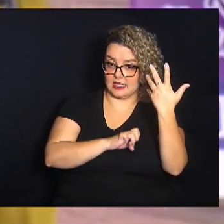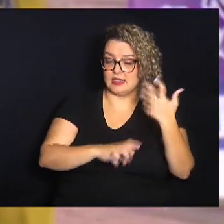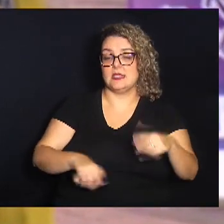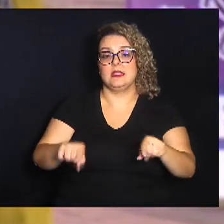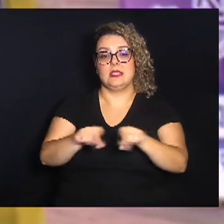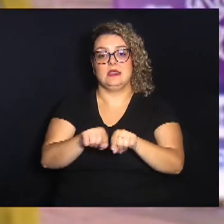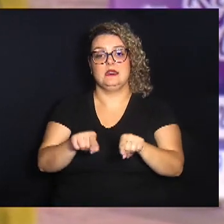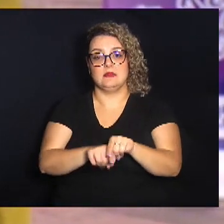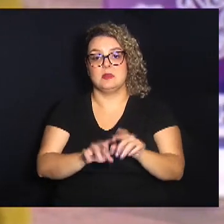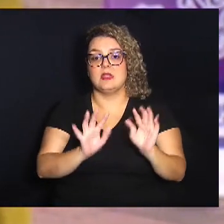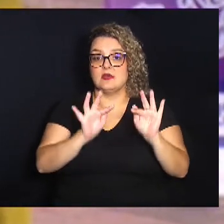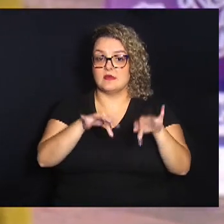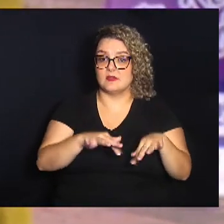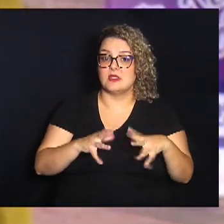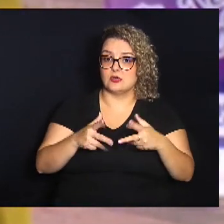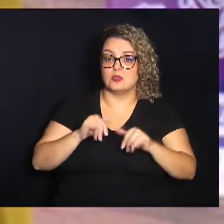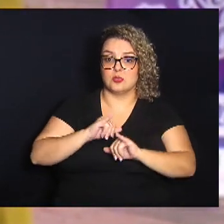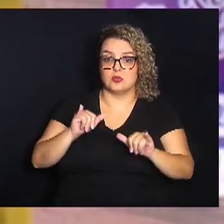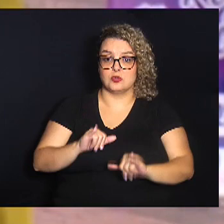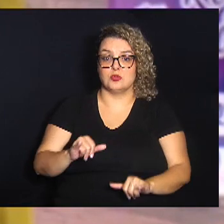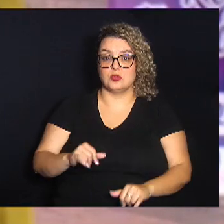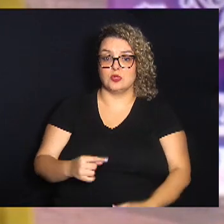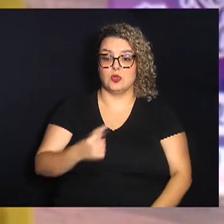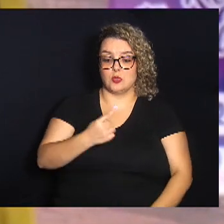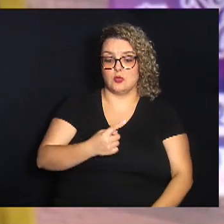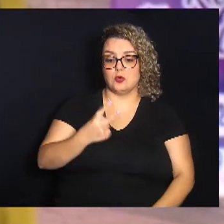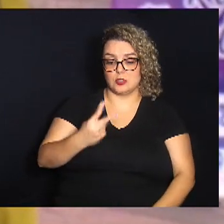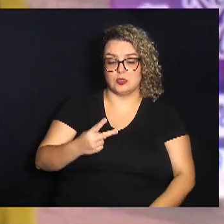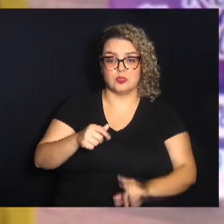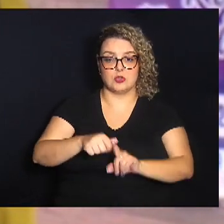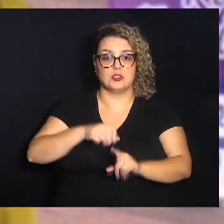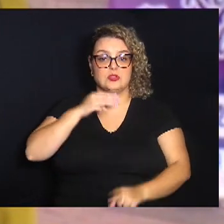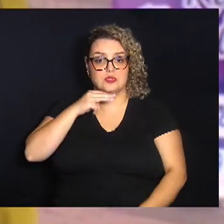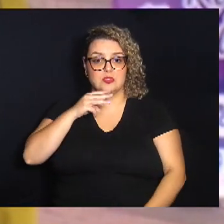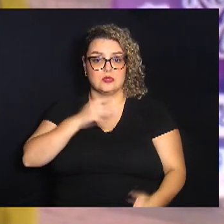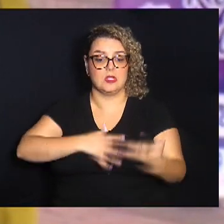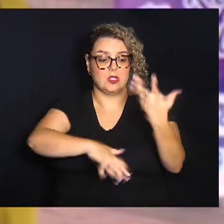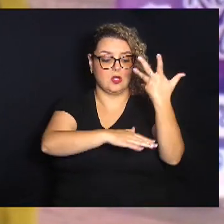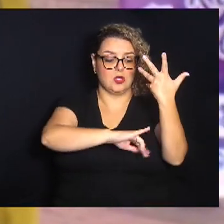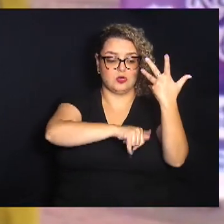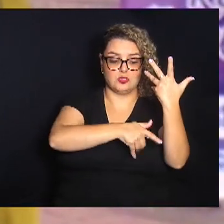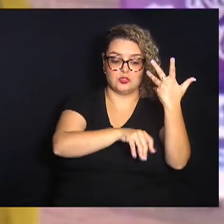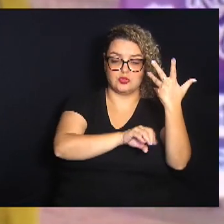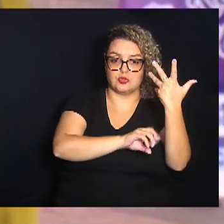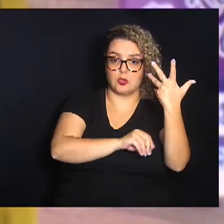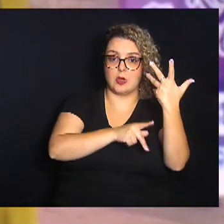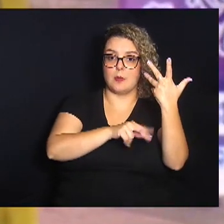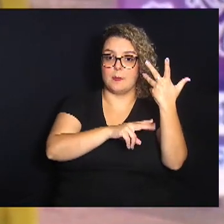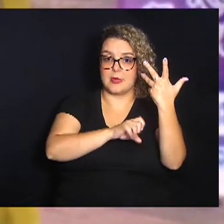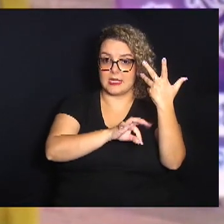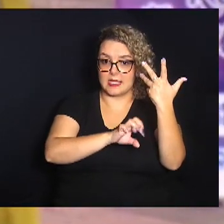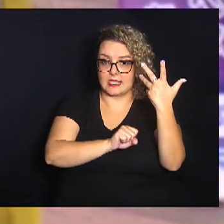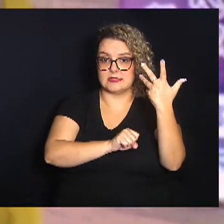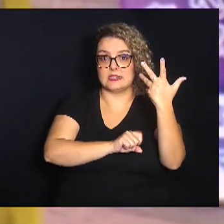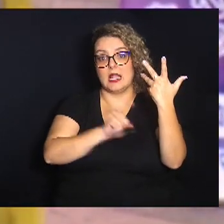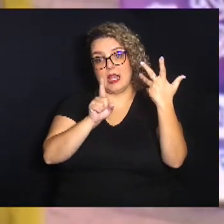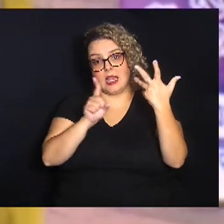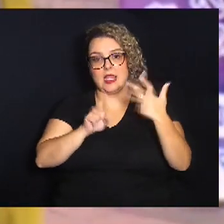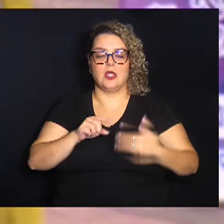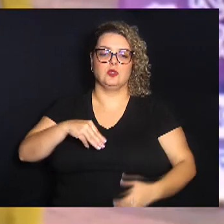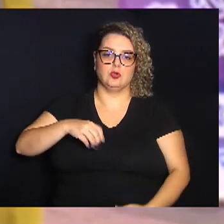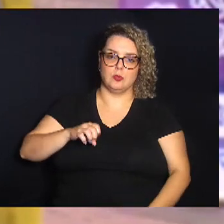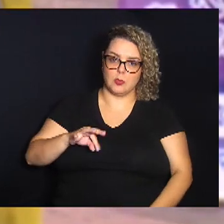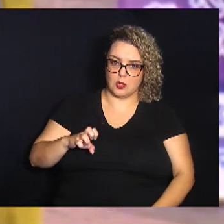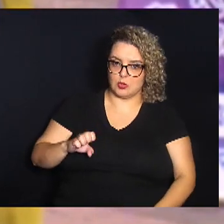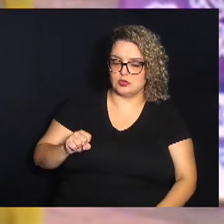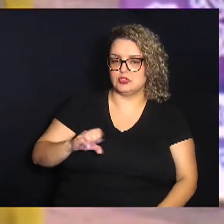vai encerrar toda essa campanha no dia 1 e 2 de março, na Praça João da Cruz Prates, no Monte Cristo. Tem mais